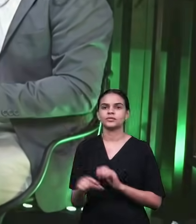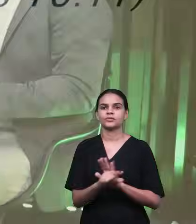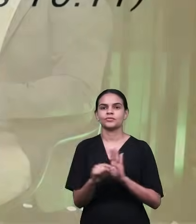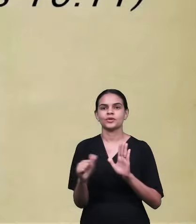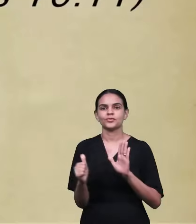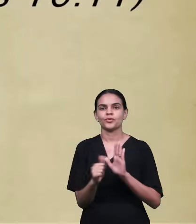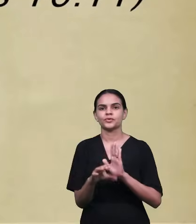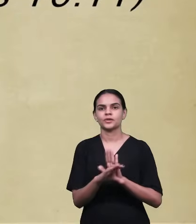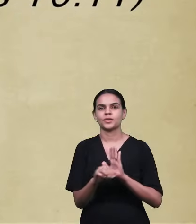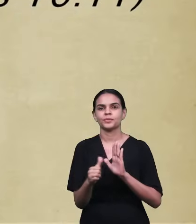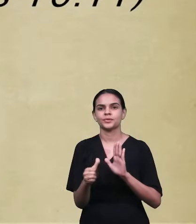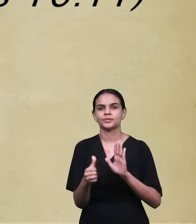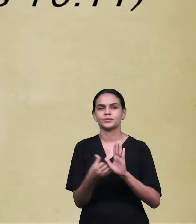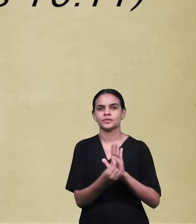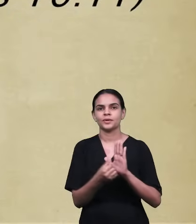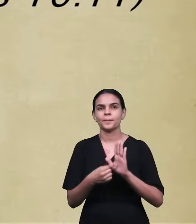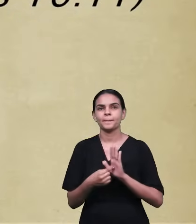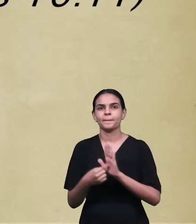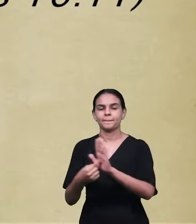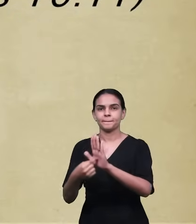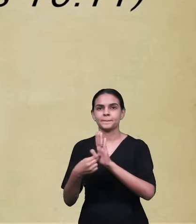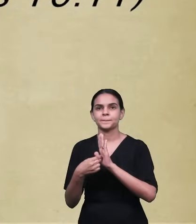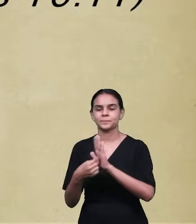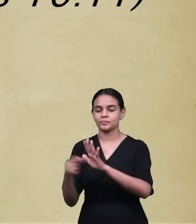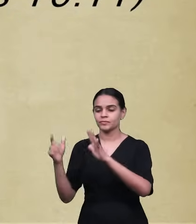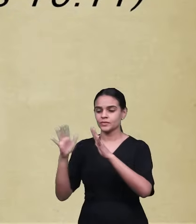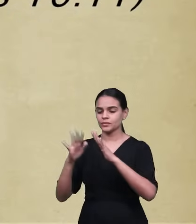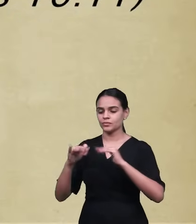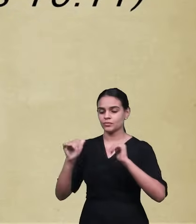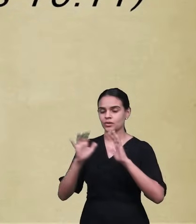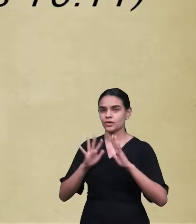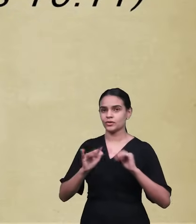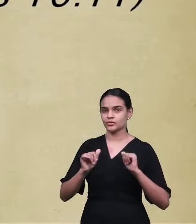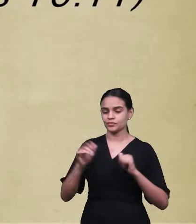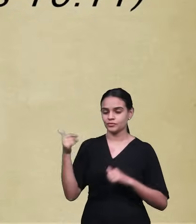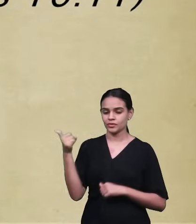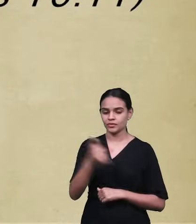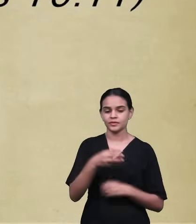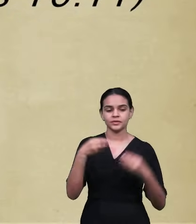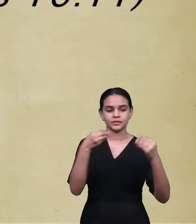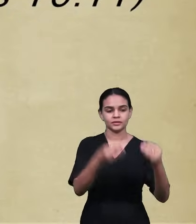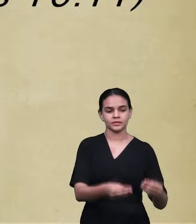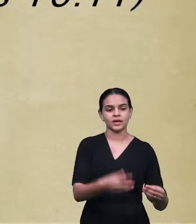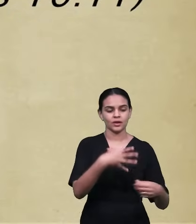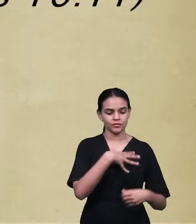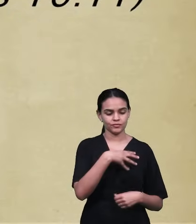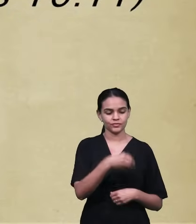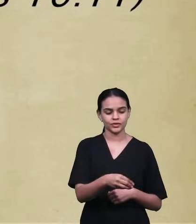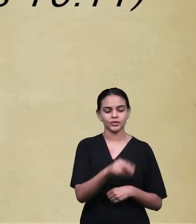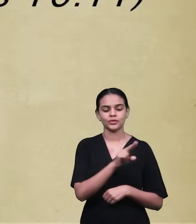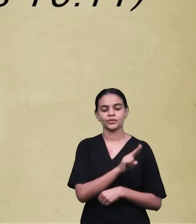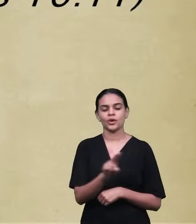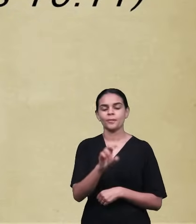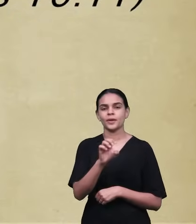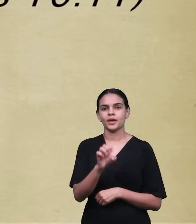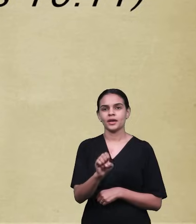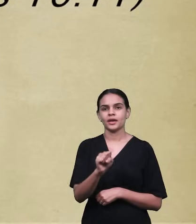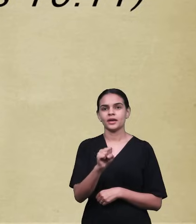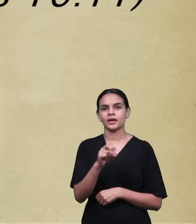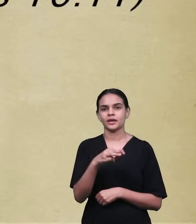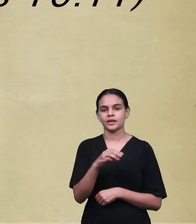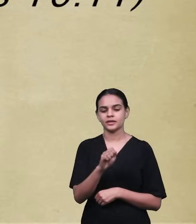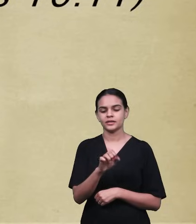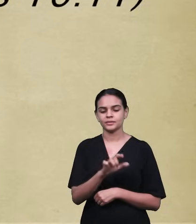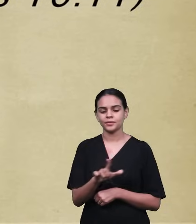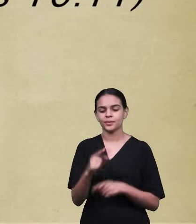assim: E disse-lhe também o anjo do Senhor: Eis que concebeste, dará à luz um filho, e chamarás o seu nome Ismael, porquanto o Senhor ouviu